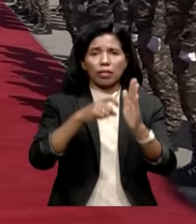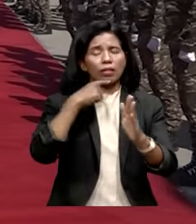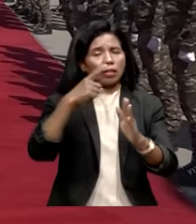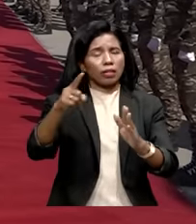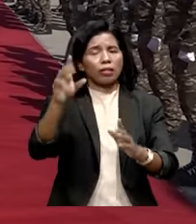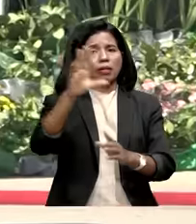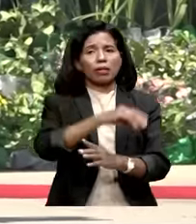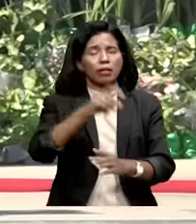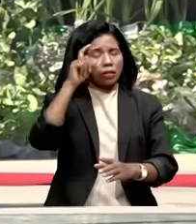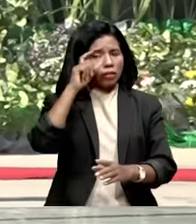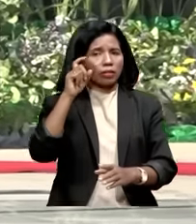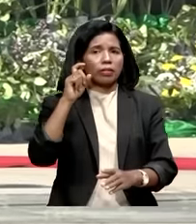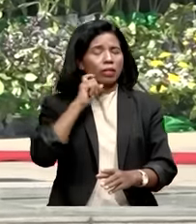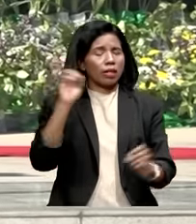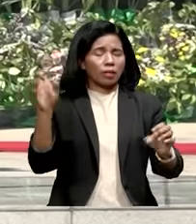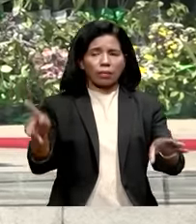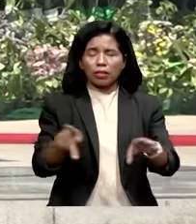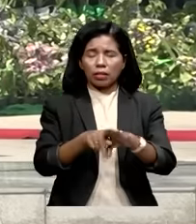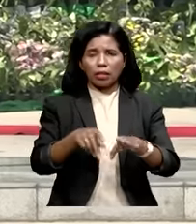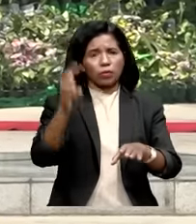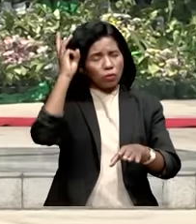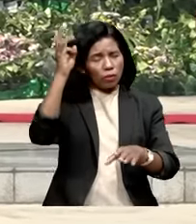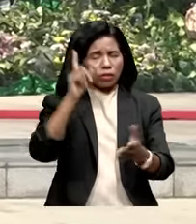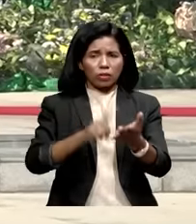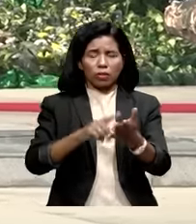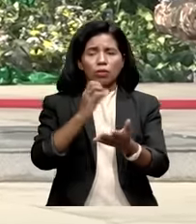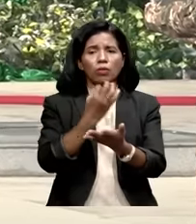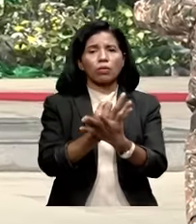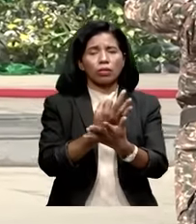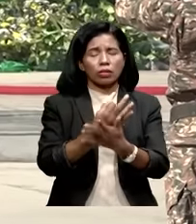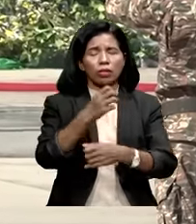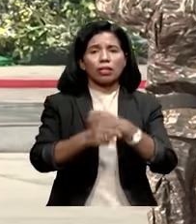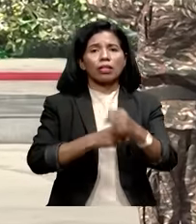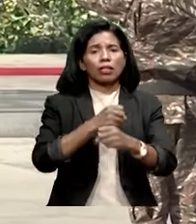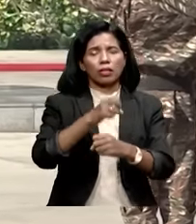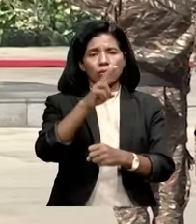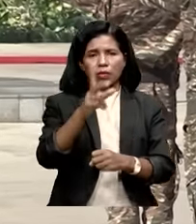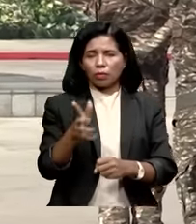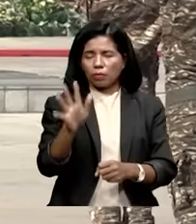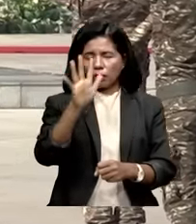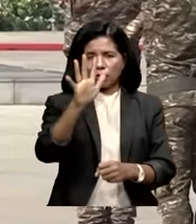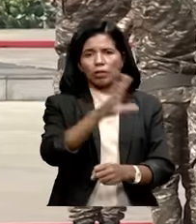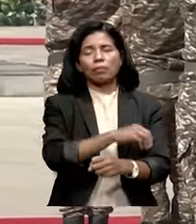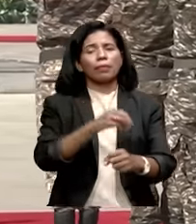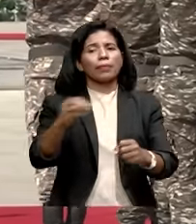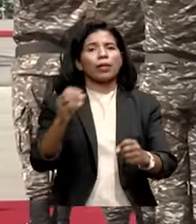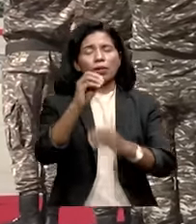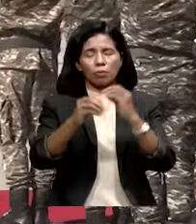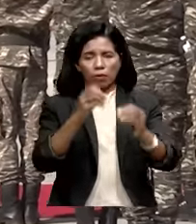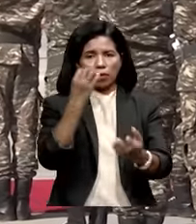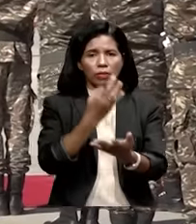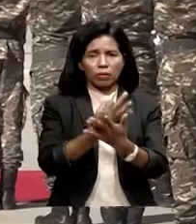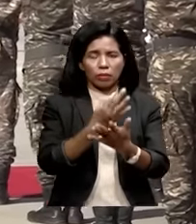marca presença, também ocupado com discussão orçamento, tinha Rio Rua Ronulo Recen Lima e a Comissão Revisão Orçamento